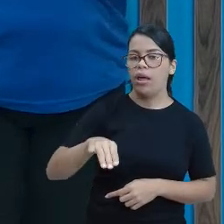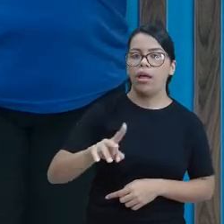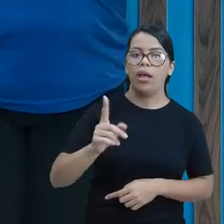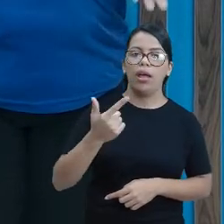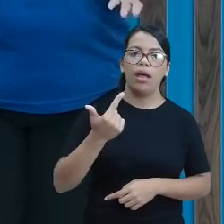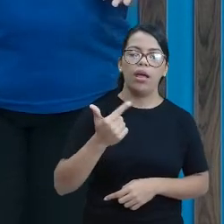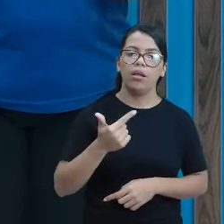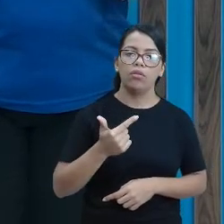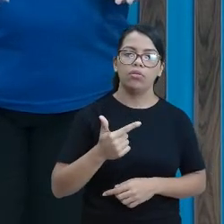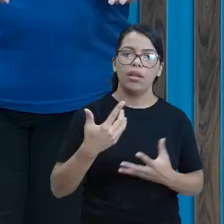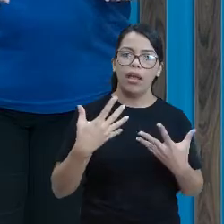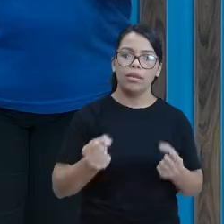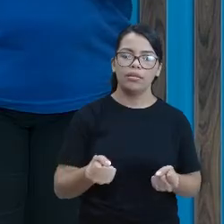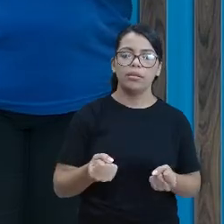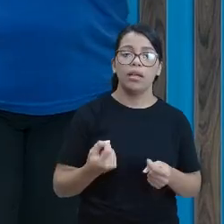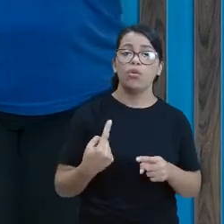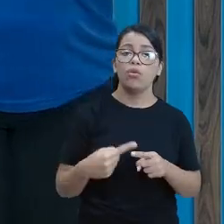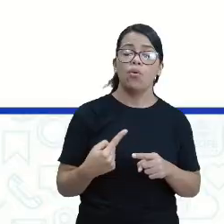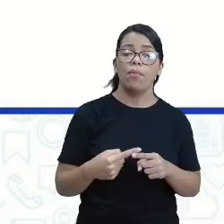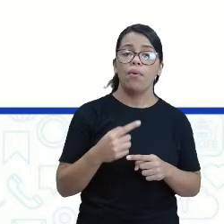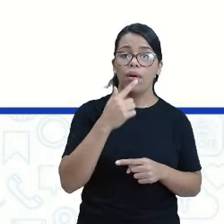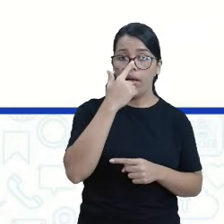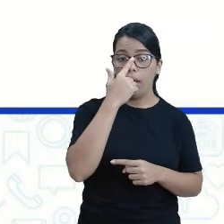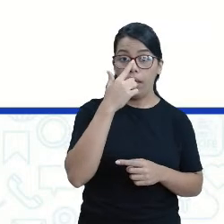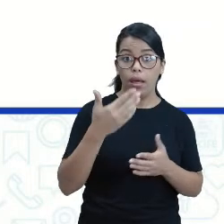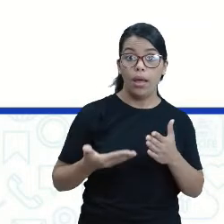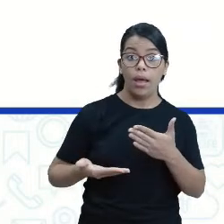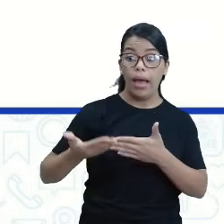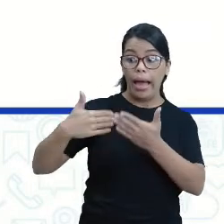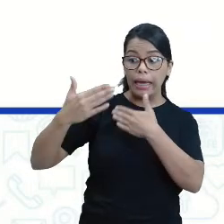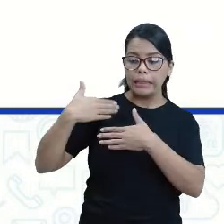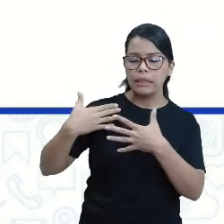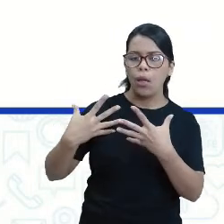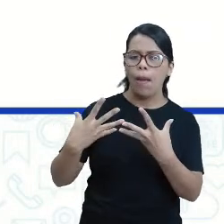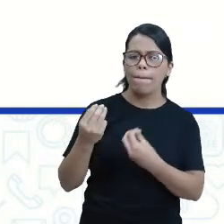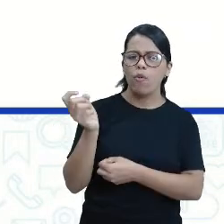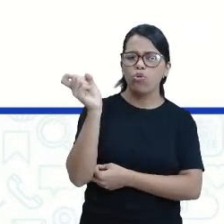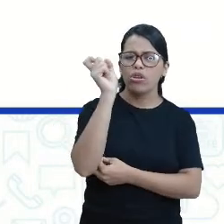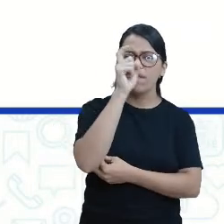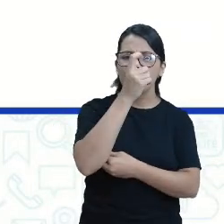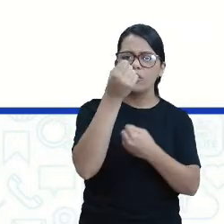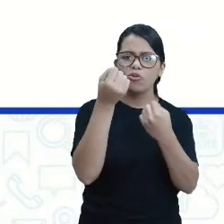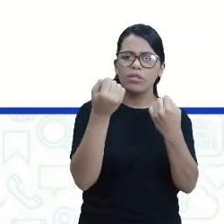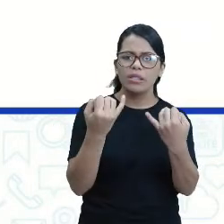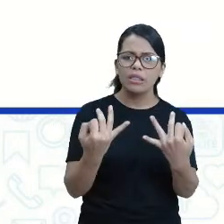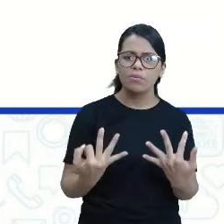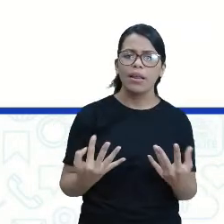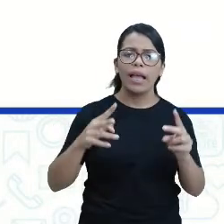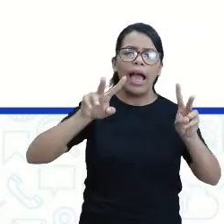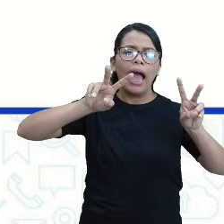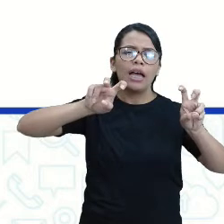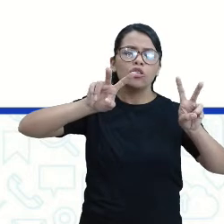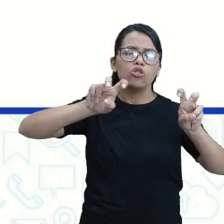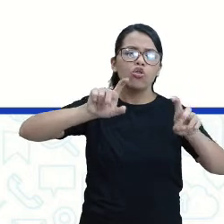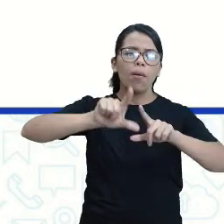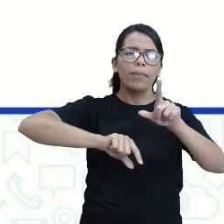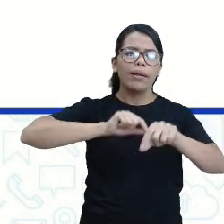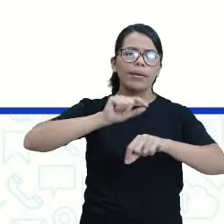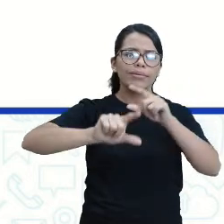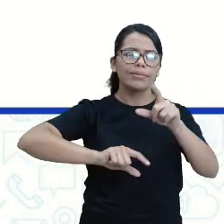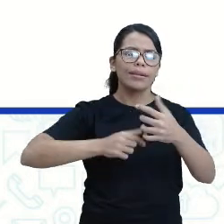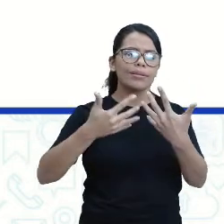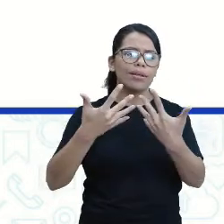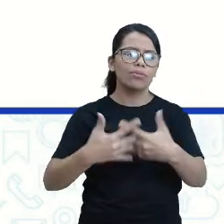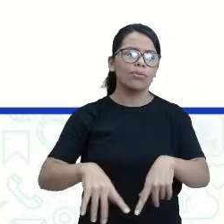cara, tem sentido, gente, porque era muito difícil ele explicar essa seleção natural, né? Porque antes ninguém sabia nada da genética,